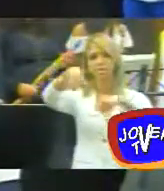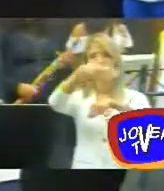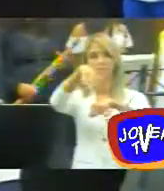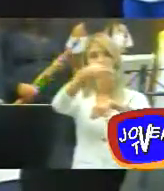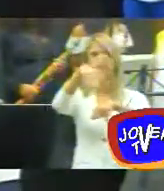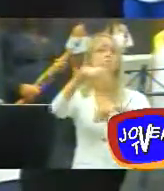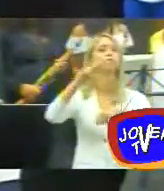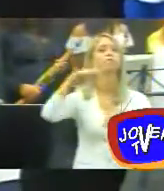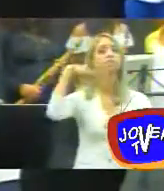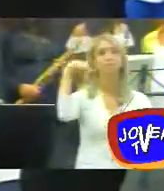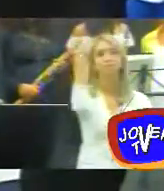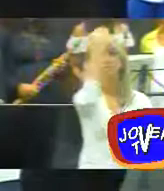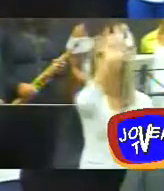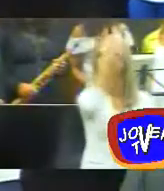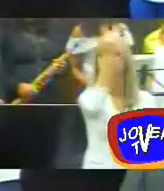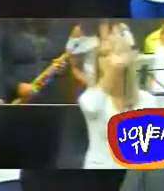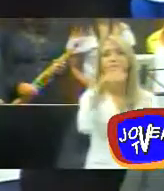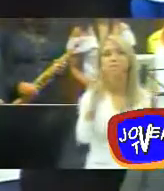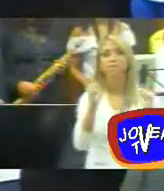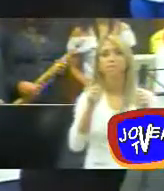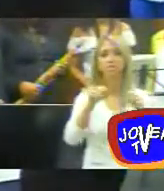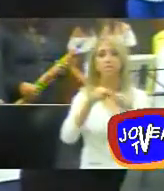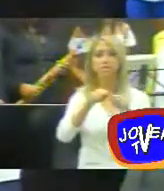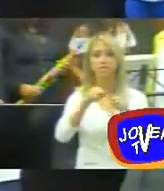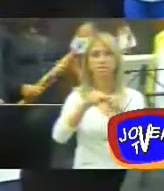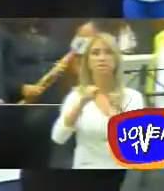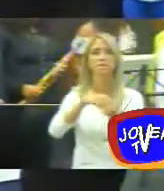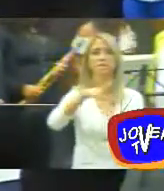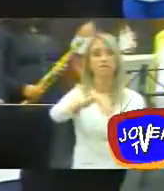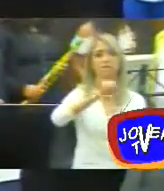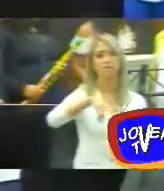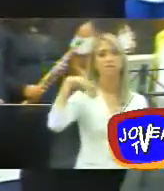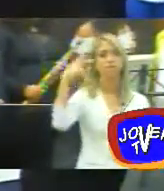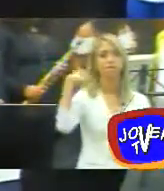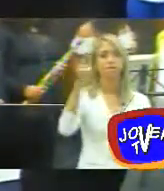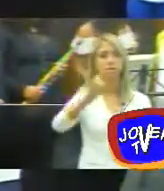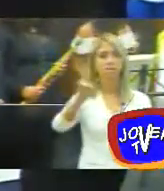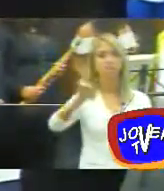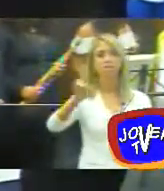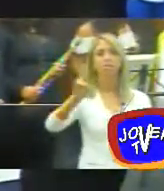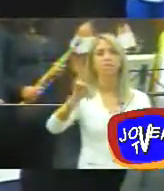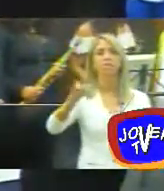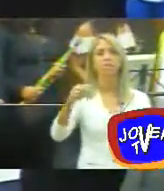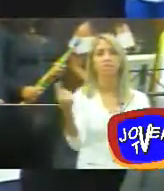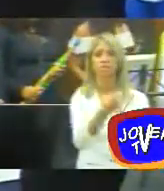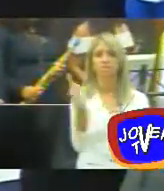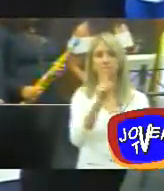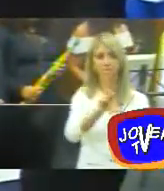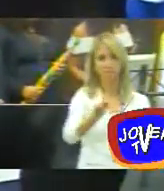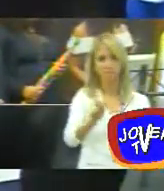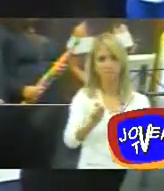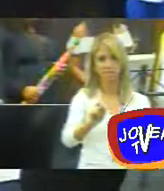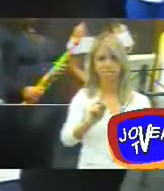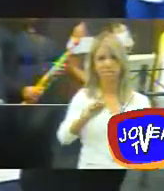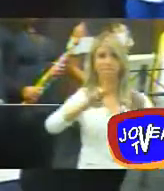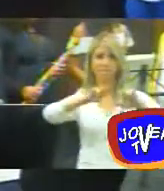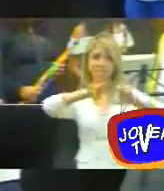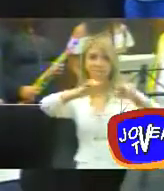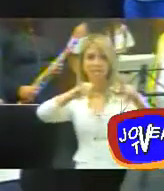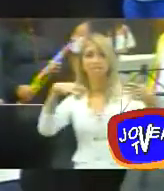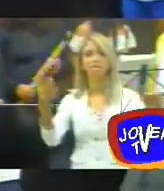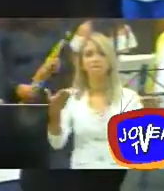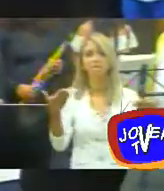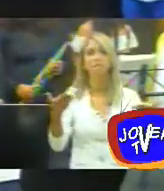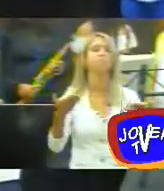o vereador Luiz Geraldo, que possa fazer a chamada regimental, não nossa, mas dos